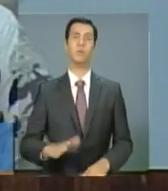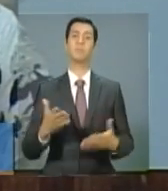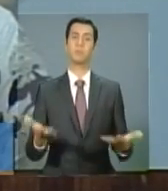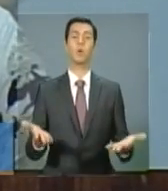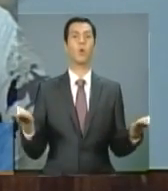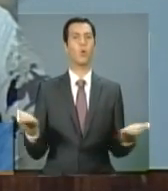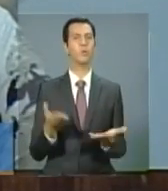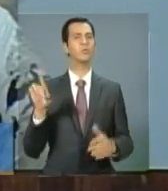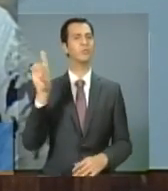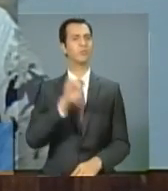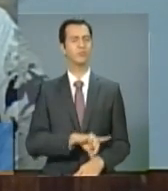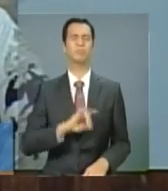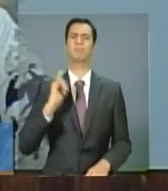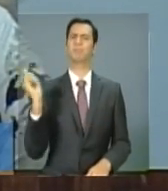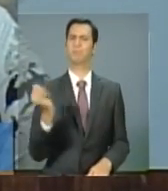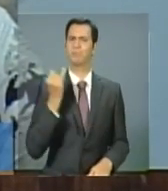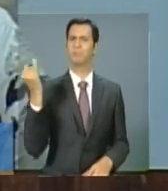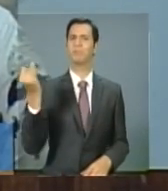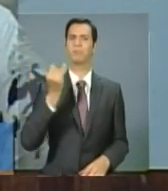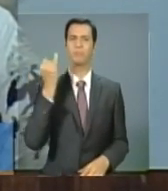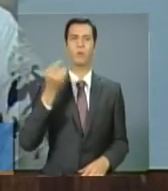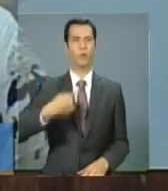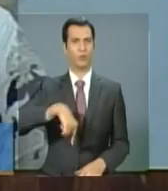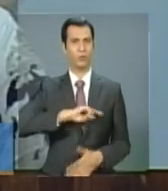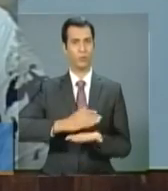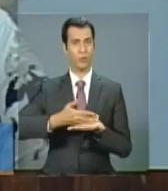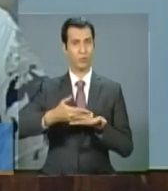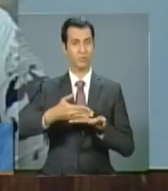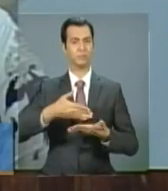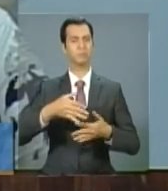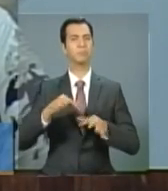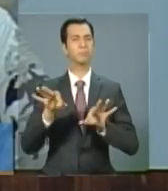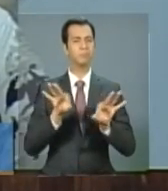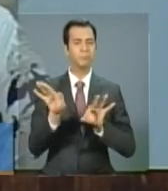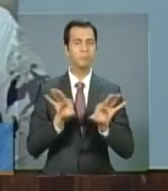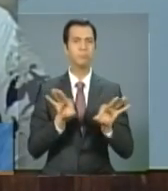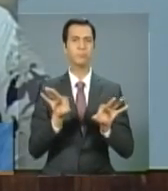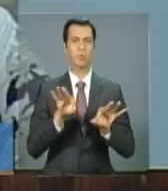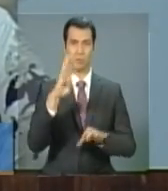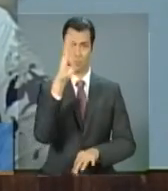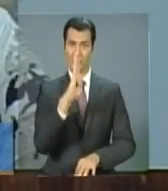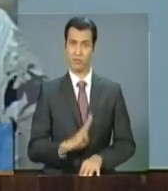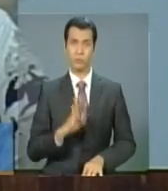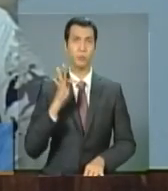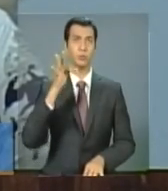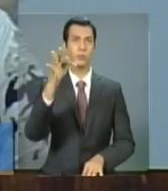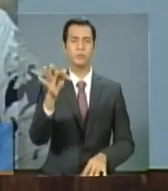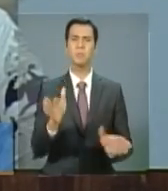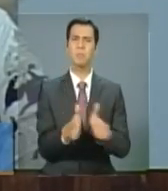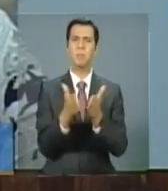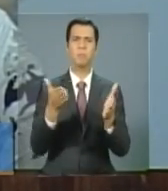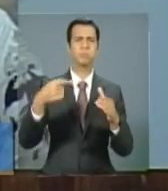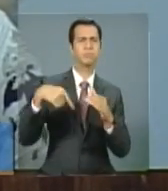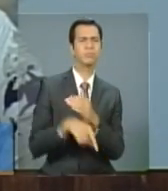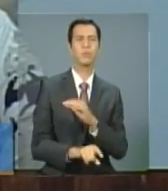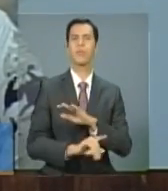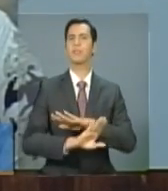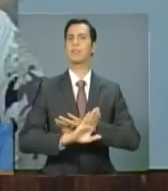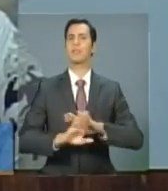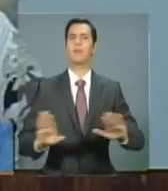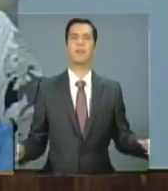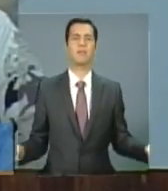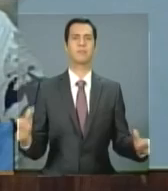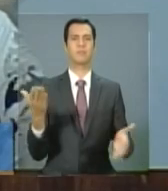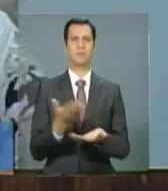dando mais um grande passo para construir um Brasil, né, sem pobreza, para comprar, garantir a superação da